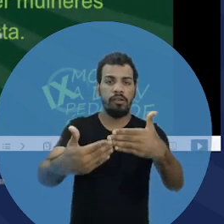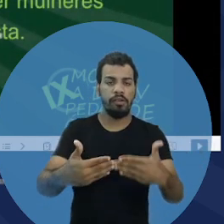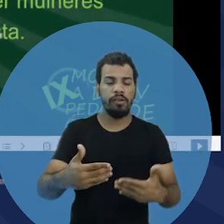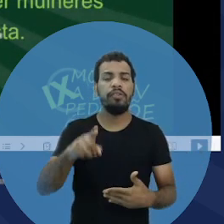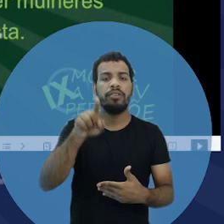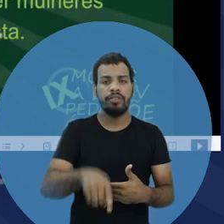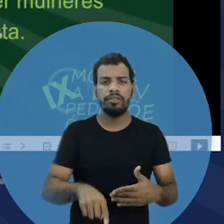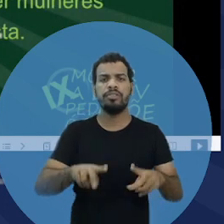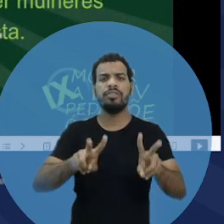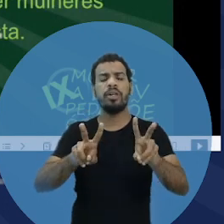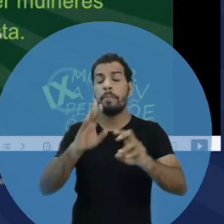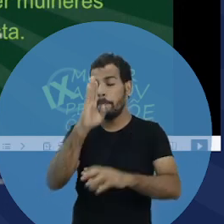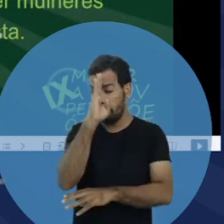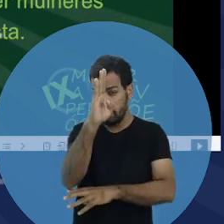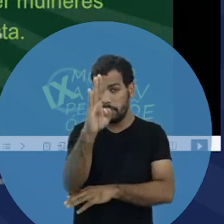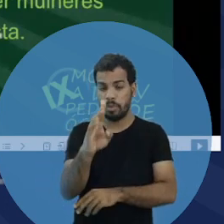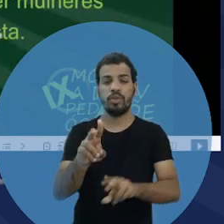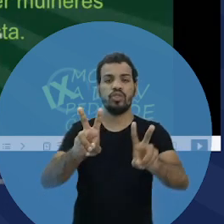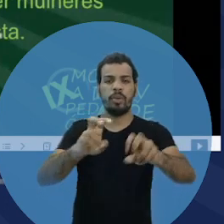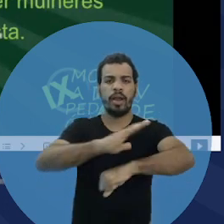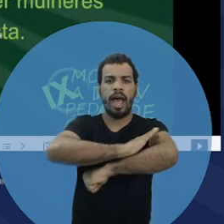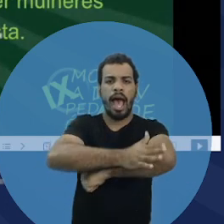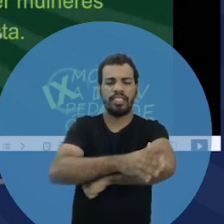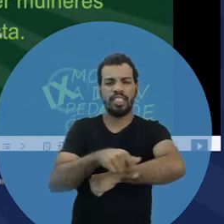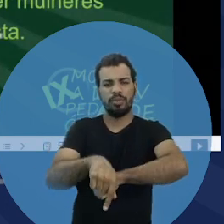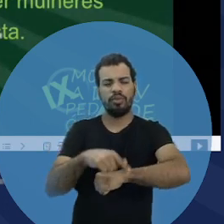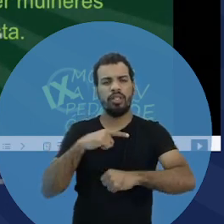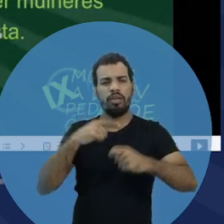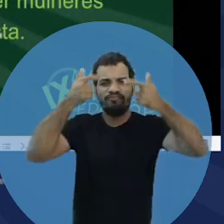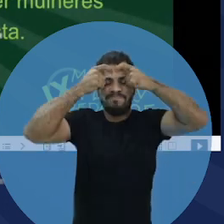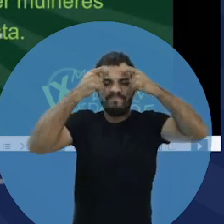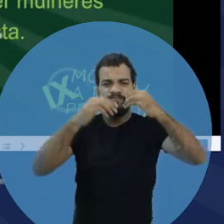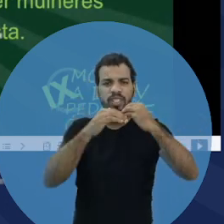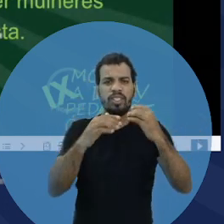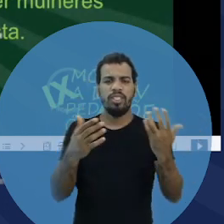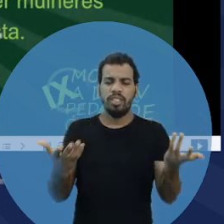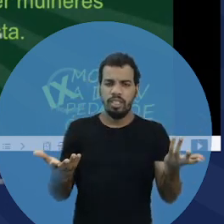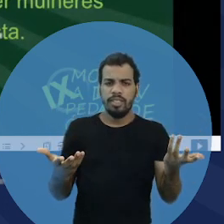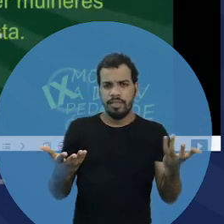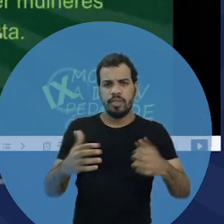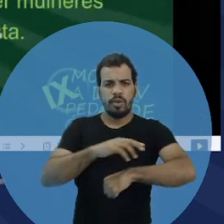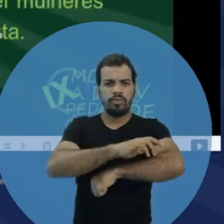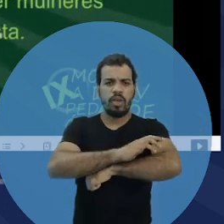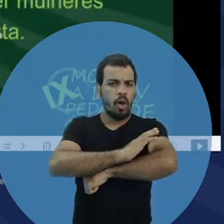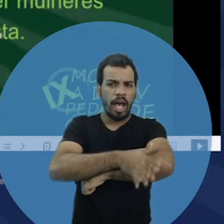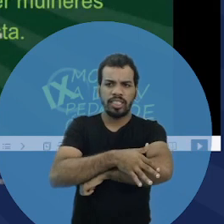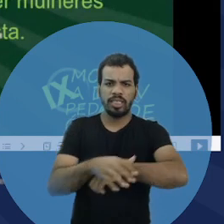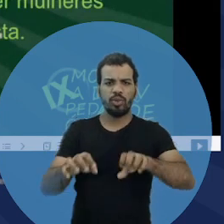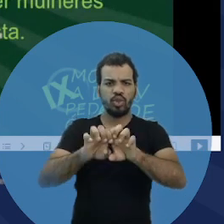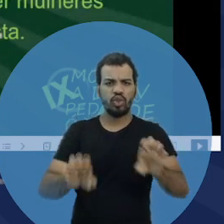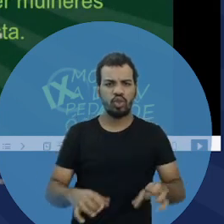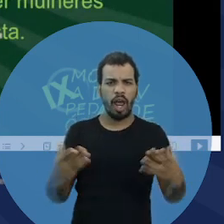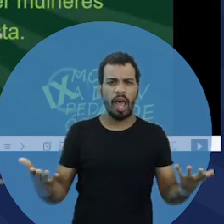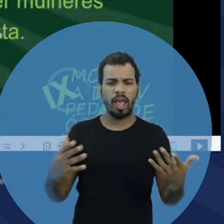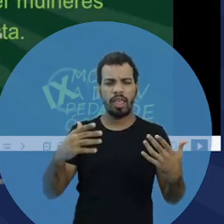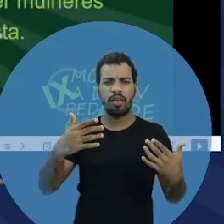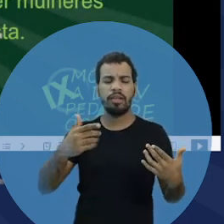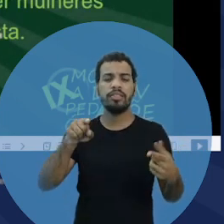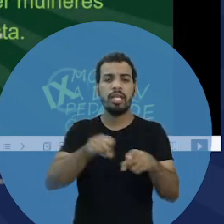principalmente em relação ao racismo estrutural. E nessa perspectiva, a gente precisava se fortalecer como mulheres